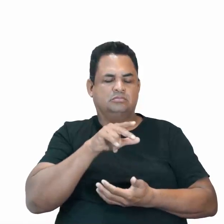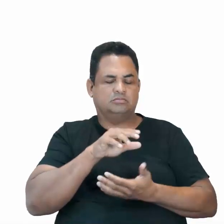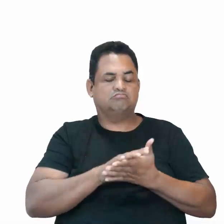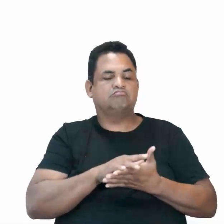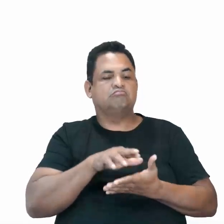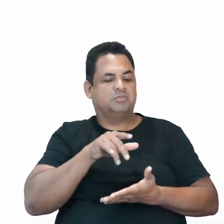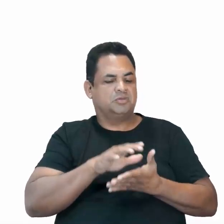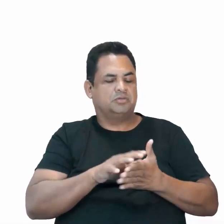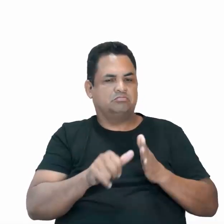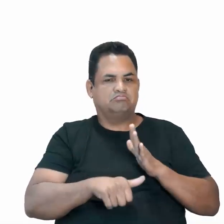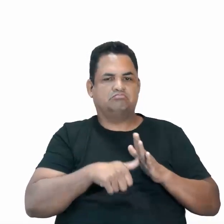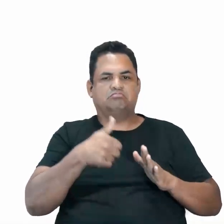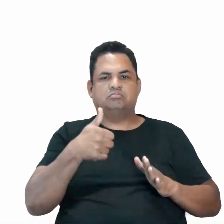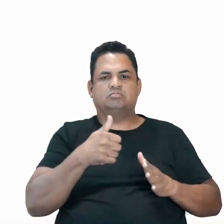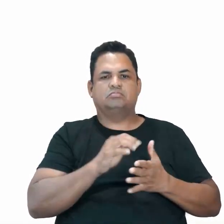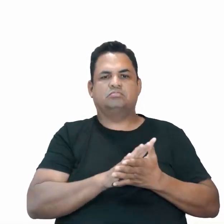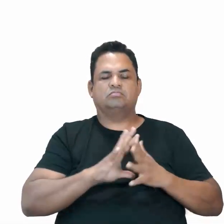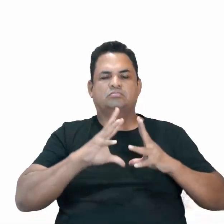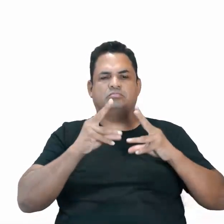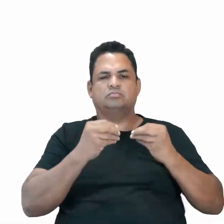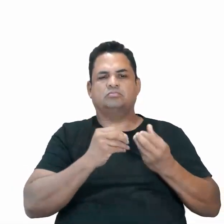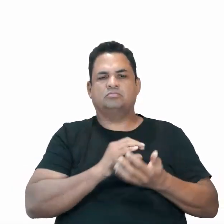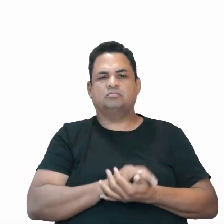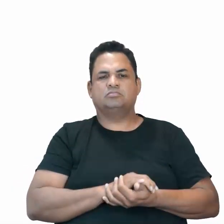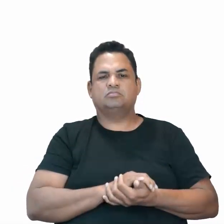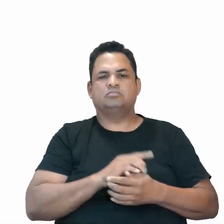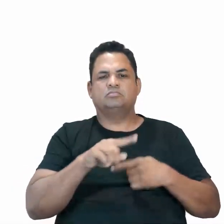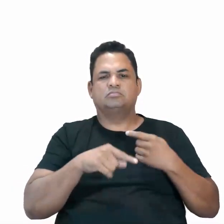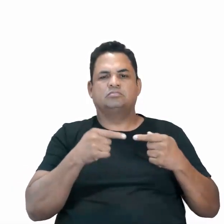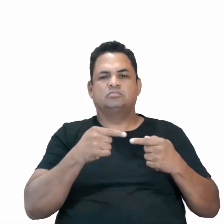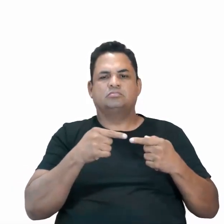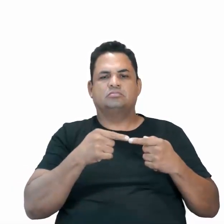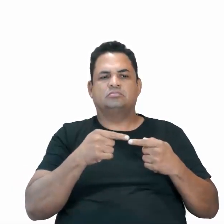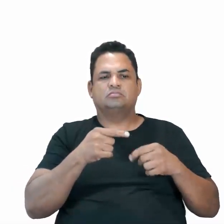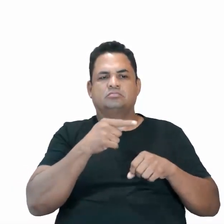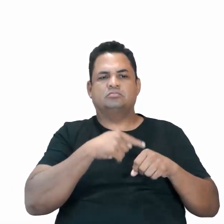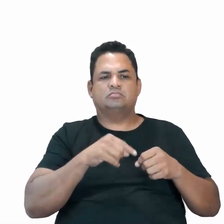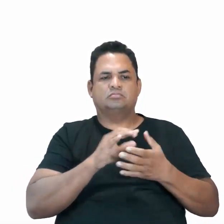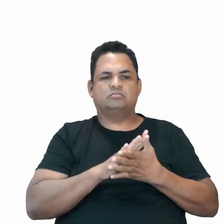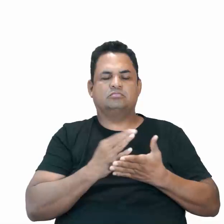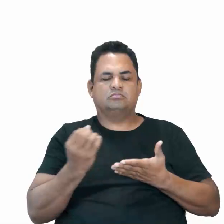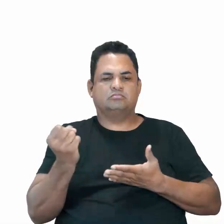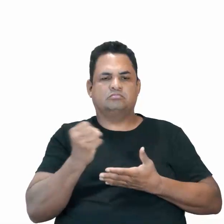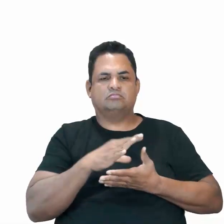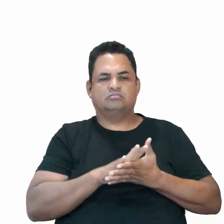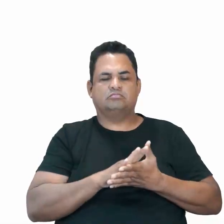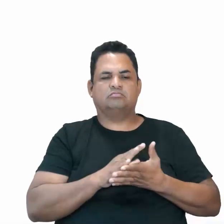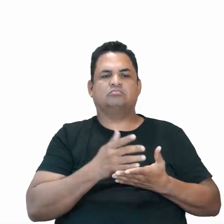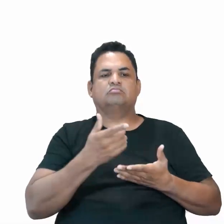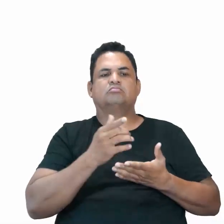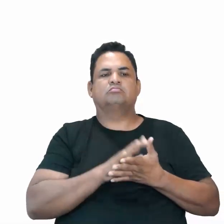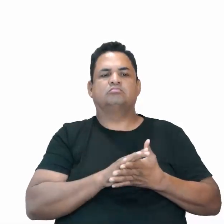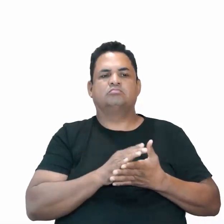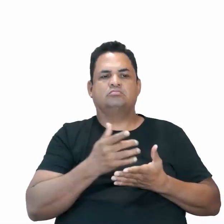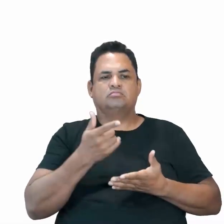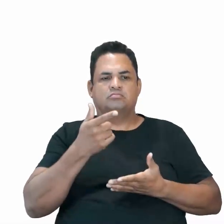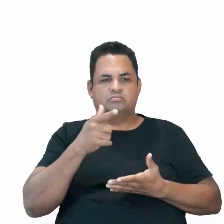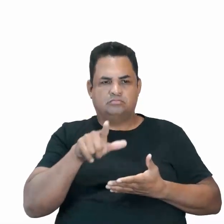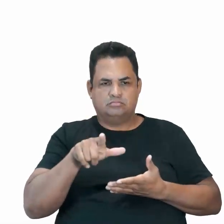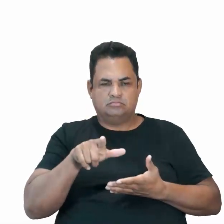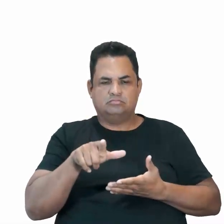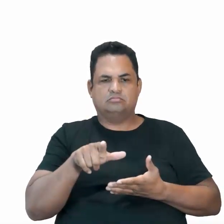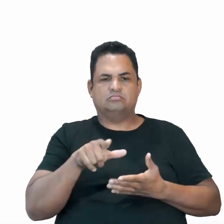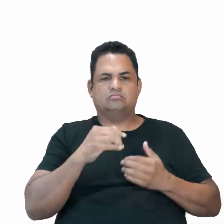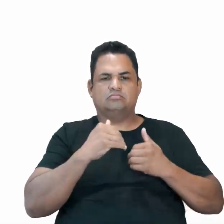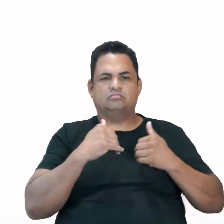Idêntica à primeira, tudo. Após o contato, as esferas são novamente separadas. Qual a carga final